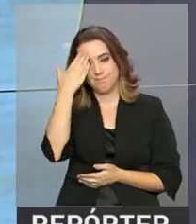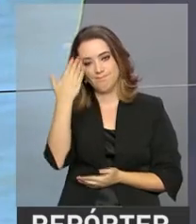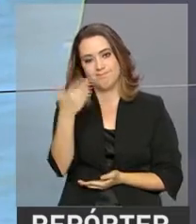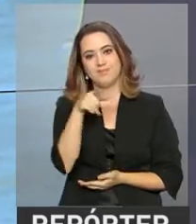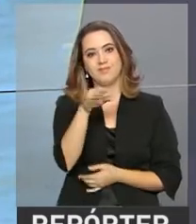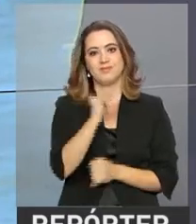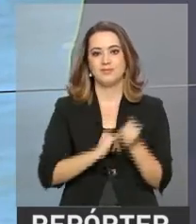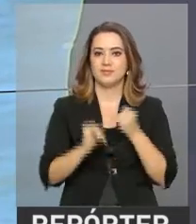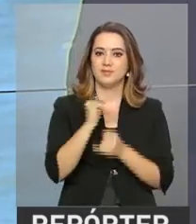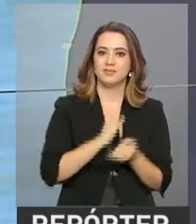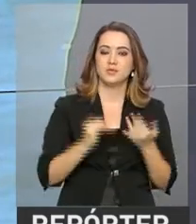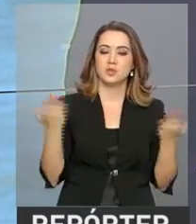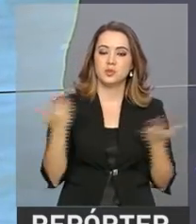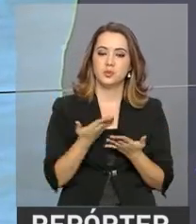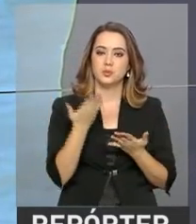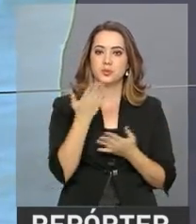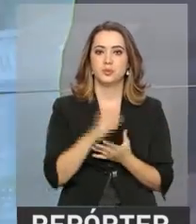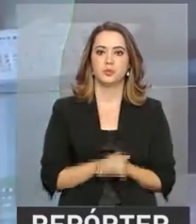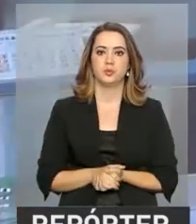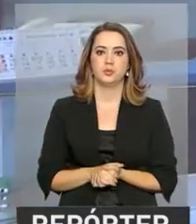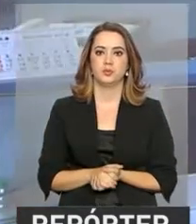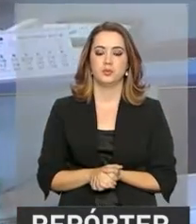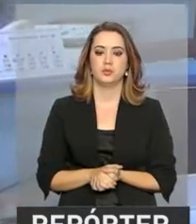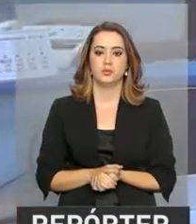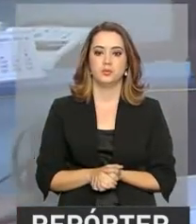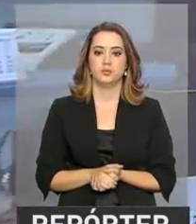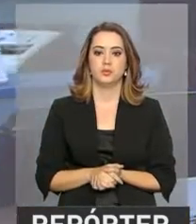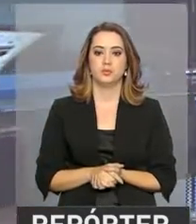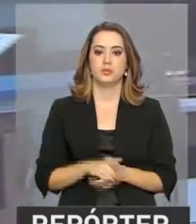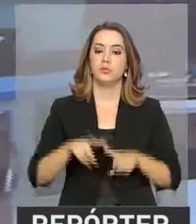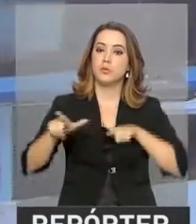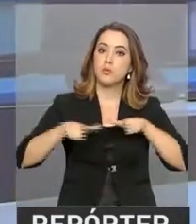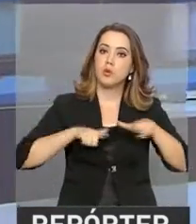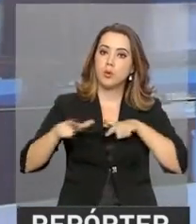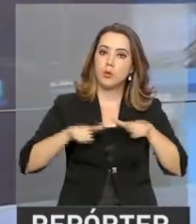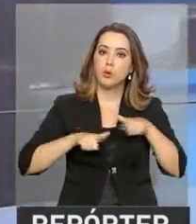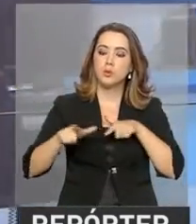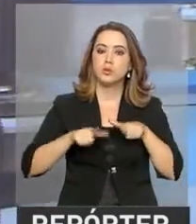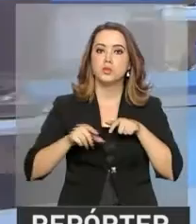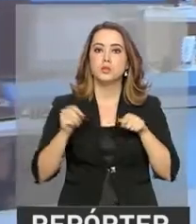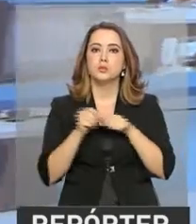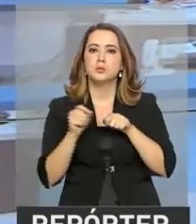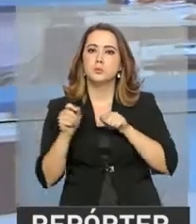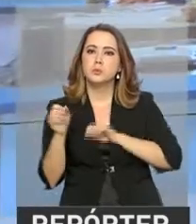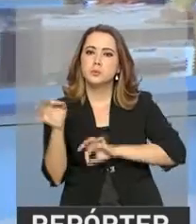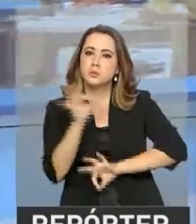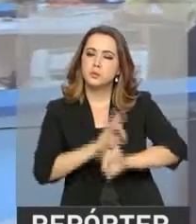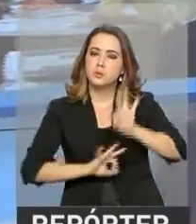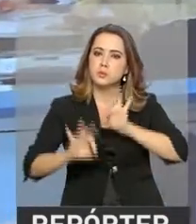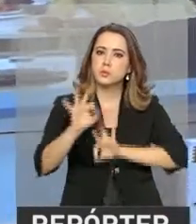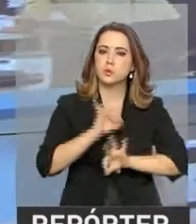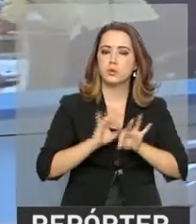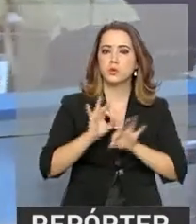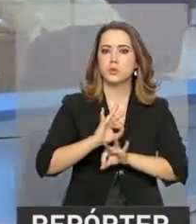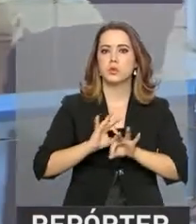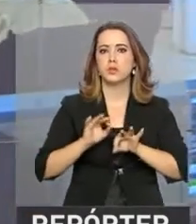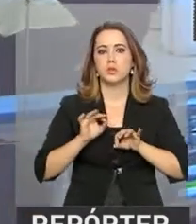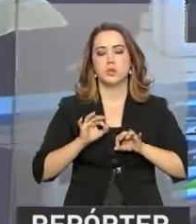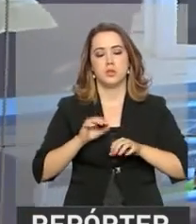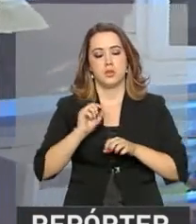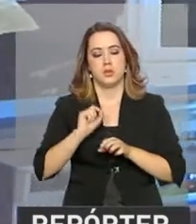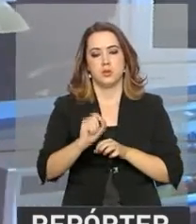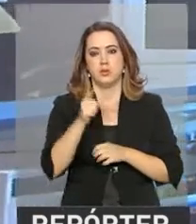informações ao vivo do palácio do planalto o trabalho de instalação recuperação e gestão de sistemas de dessalinização